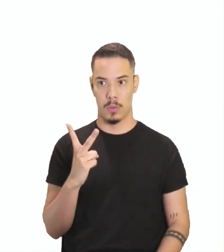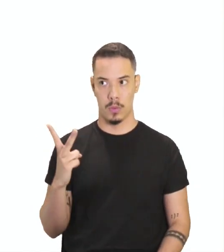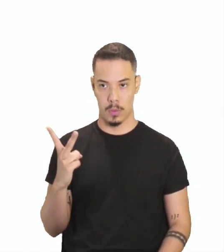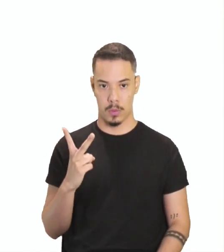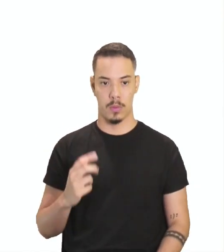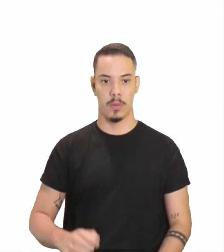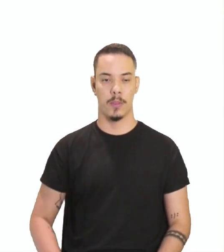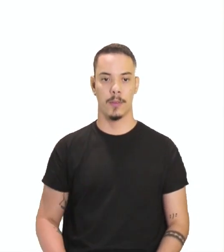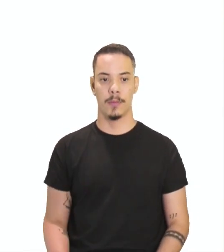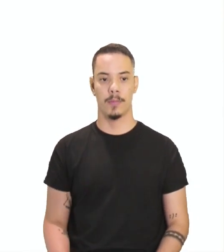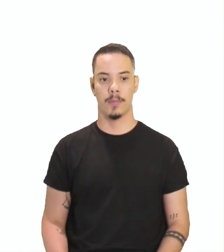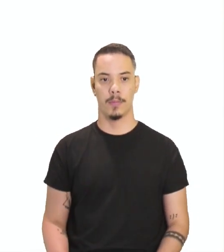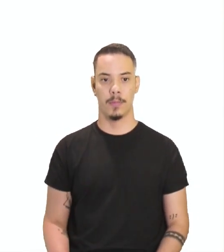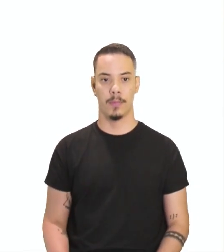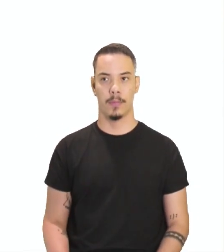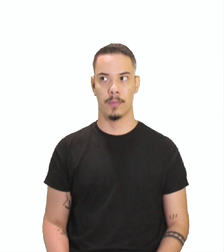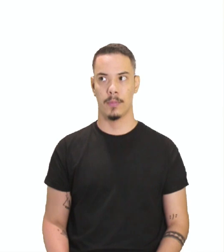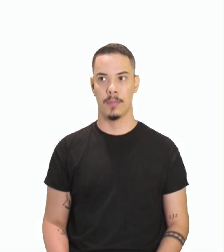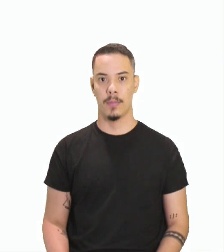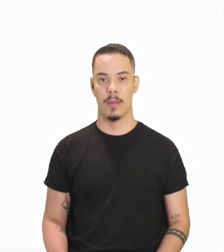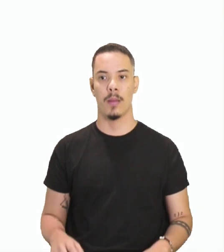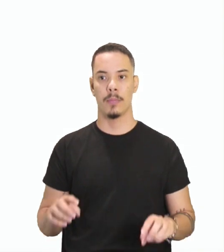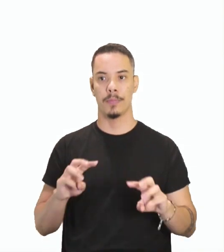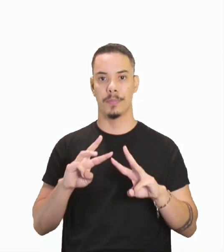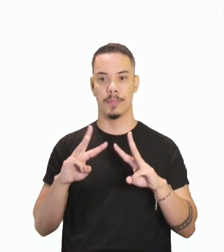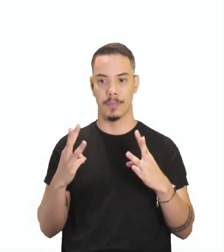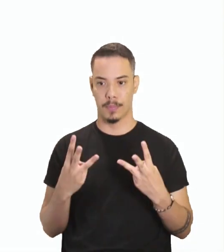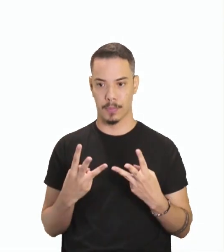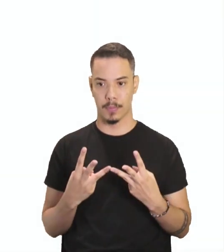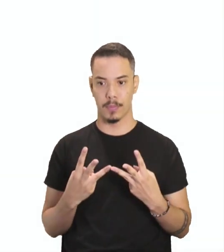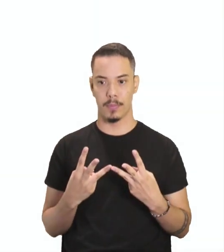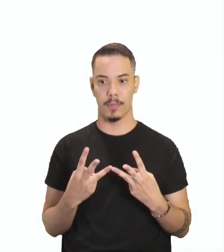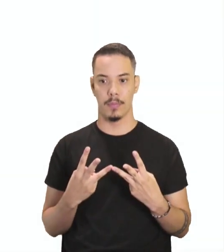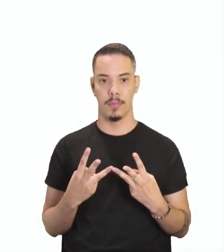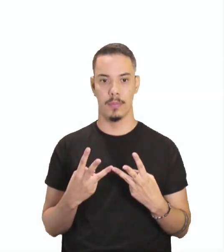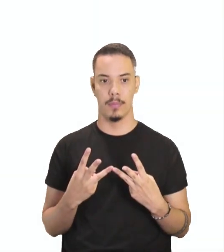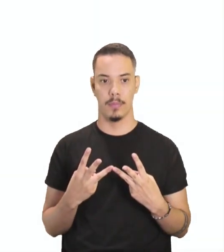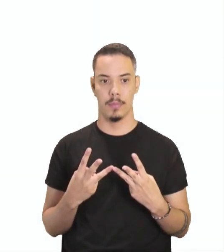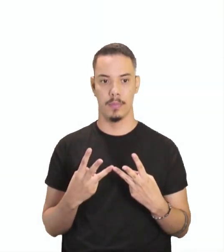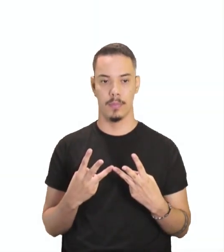levanta o pilão na vertical. Só pra gente lembrar, rapidinho aqui, ó.